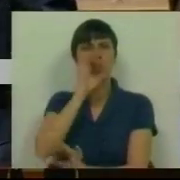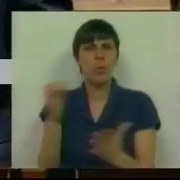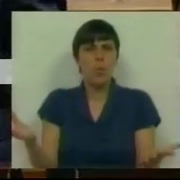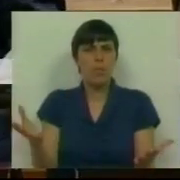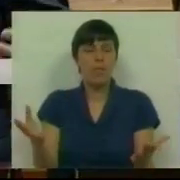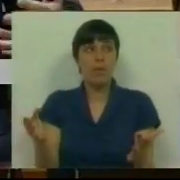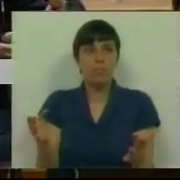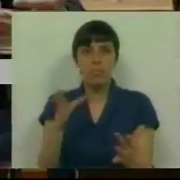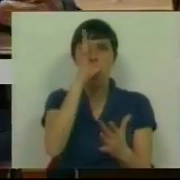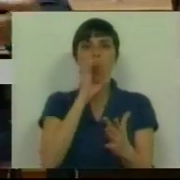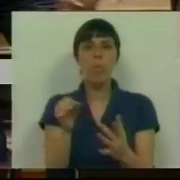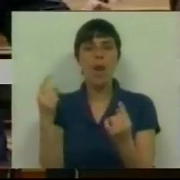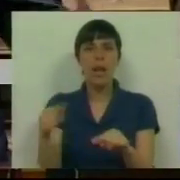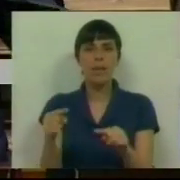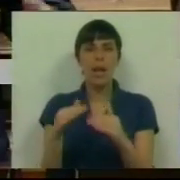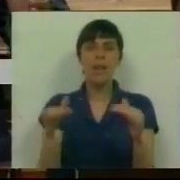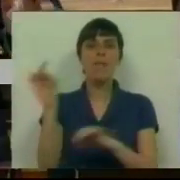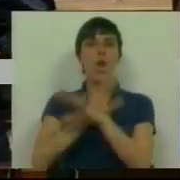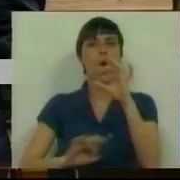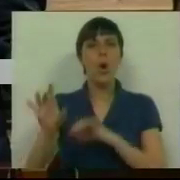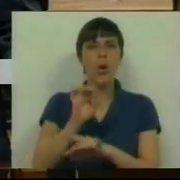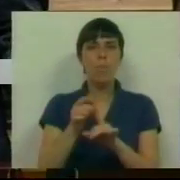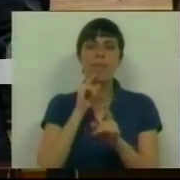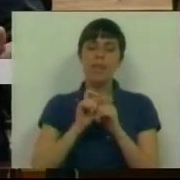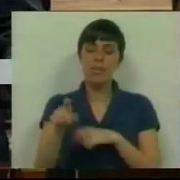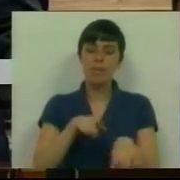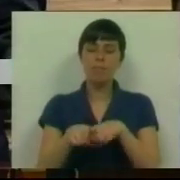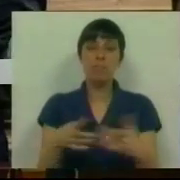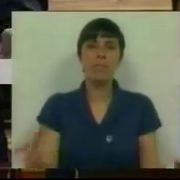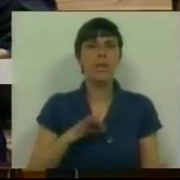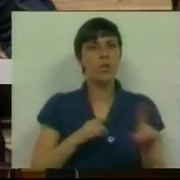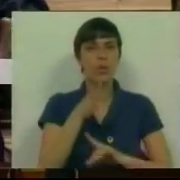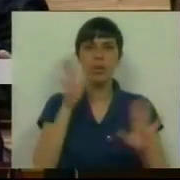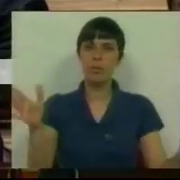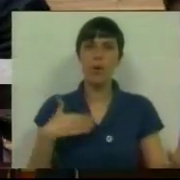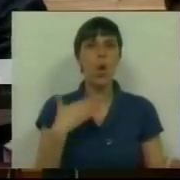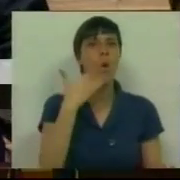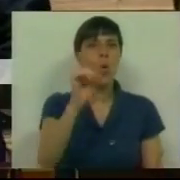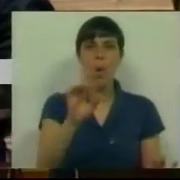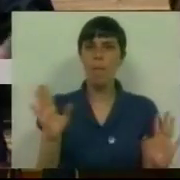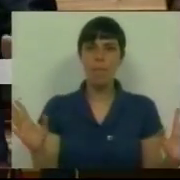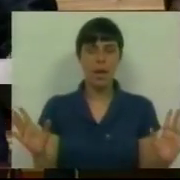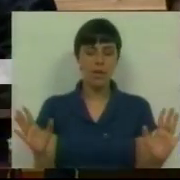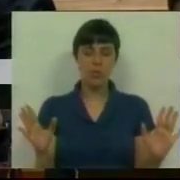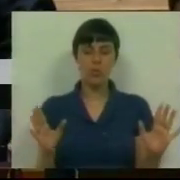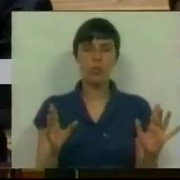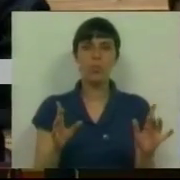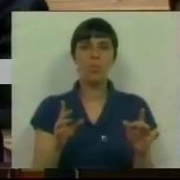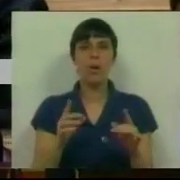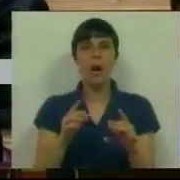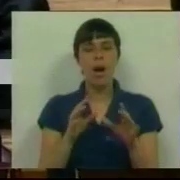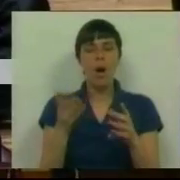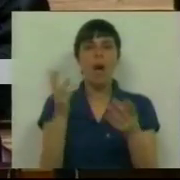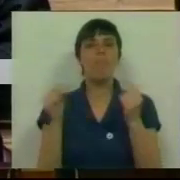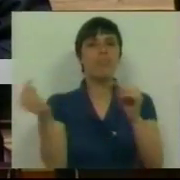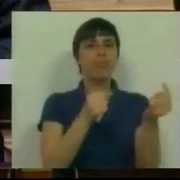Governo, que é o Governo que tem a nível europeu defendido todas estas políticas. Senhora Deputada, eu não lhe peço para fazer aqui a quadratura do